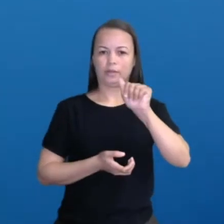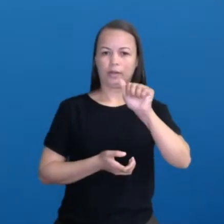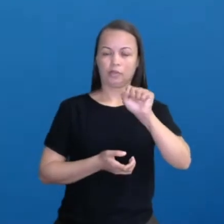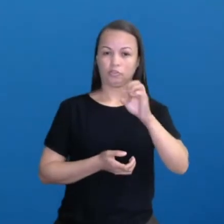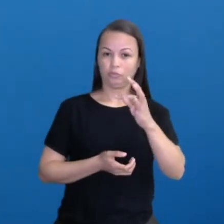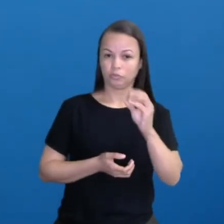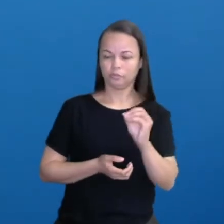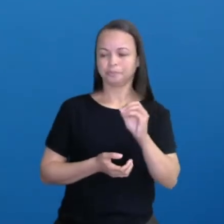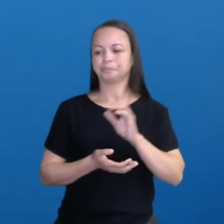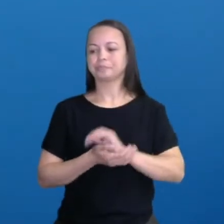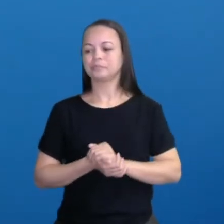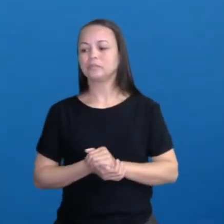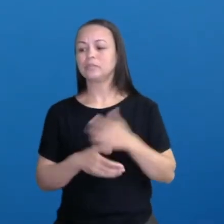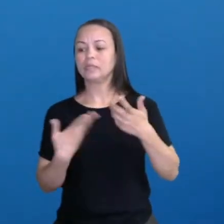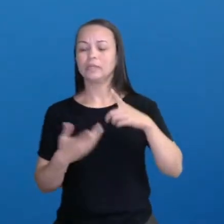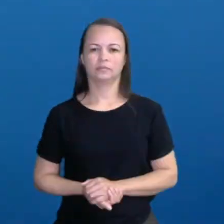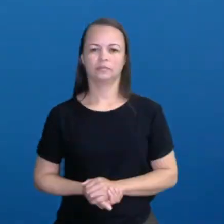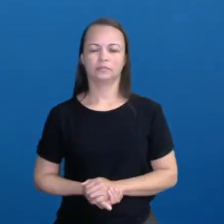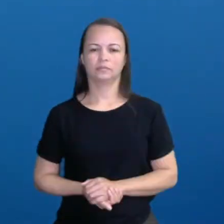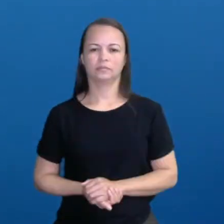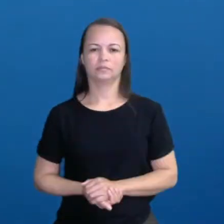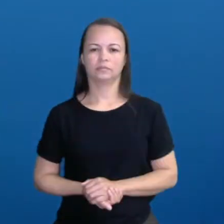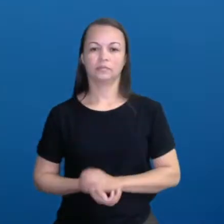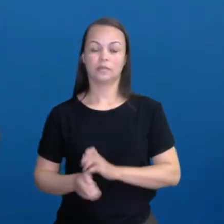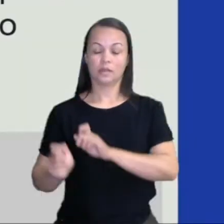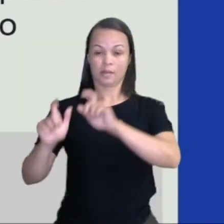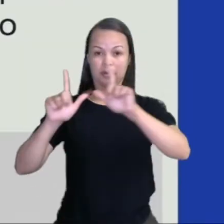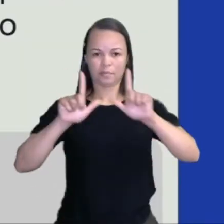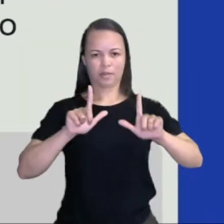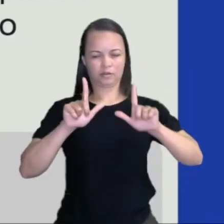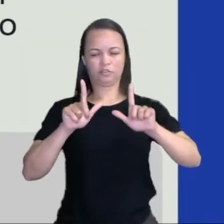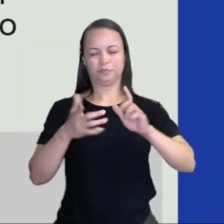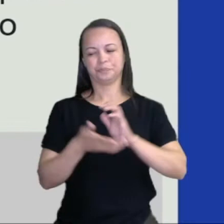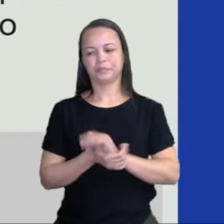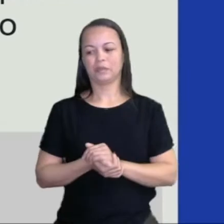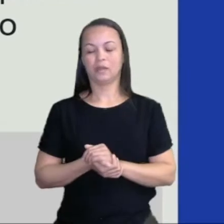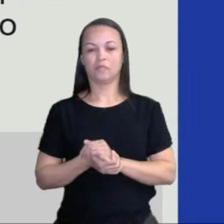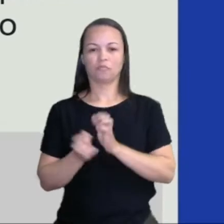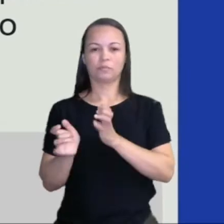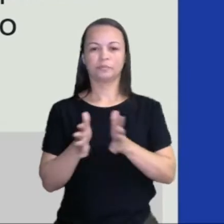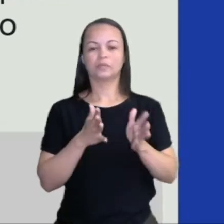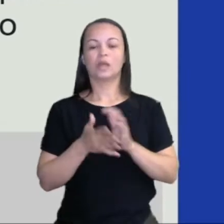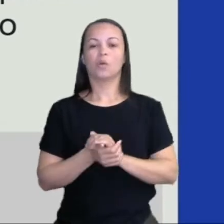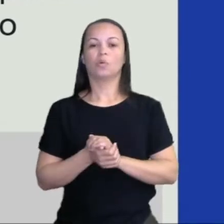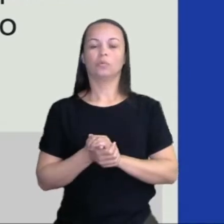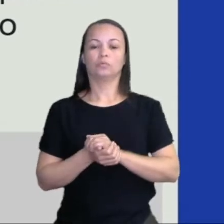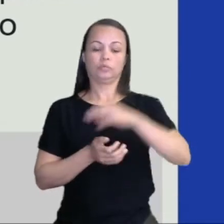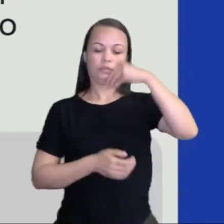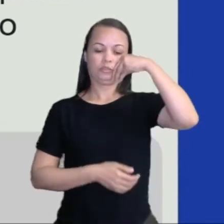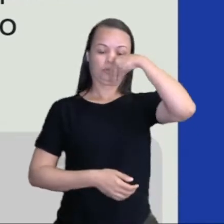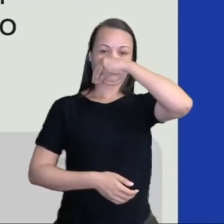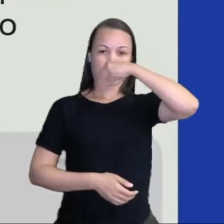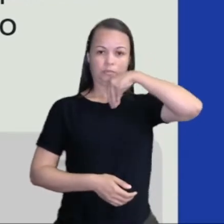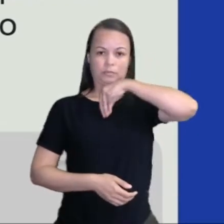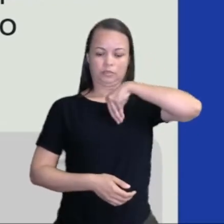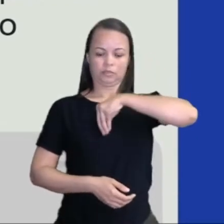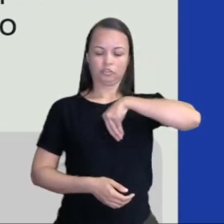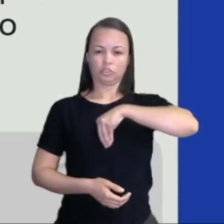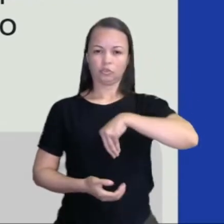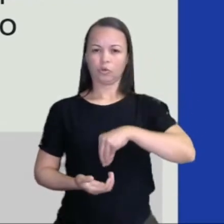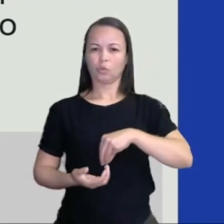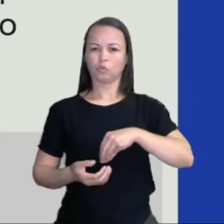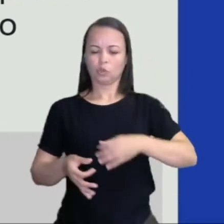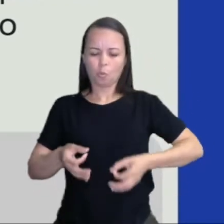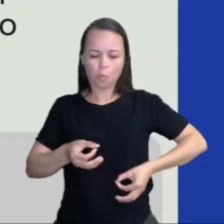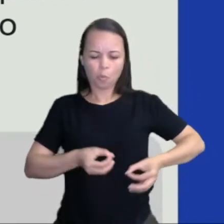essas glândulas acessórias, tá? Abre a imagem aí, por favor, produção. Vamos continuar. Ó, o sistema digestório é constituído por órgãos